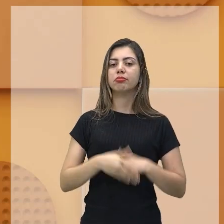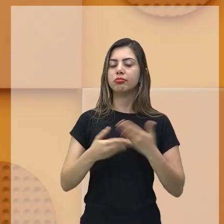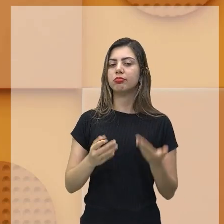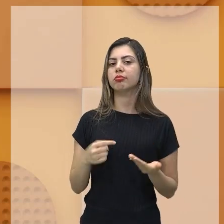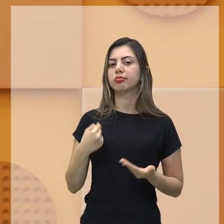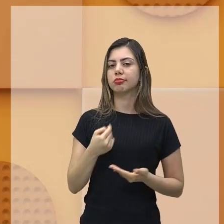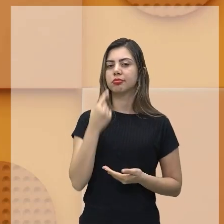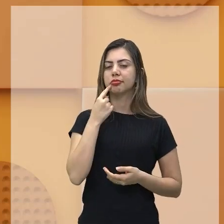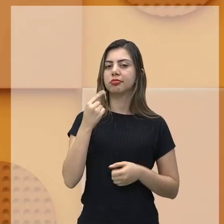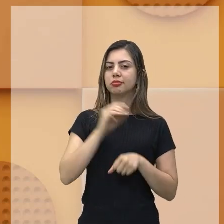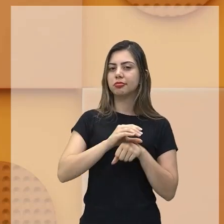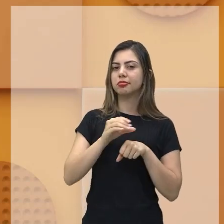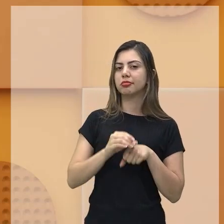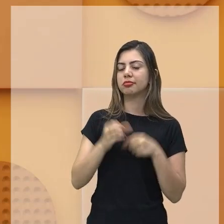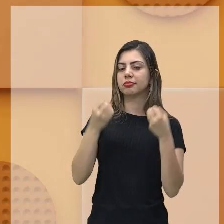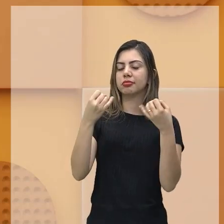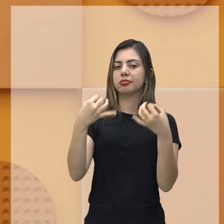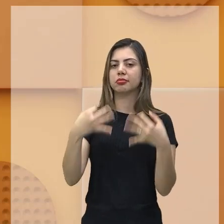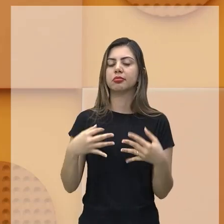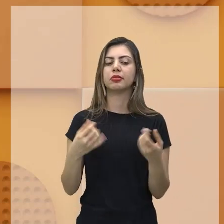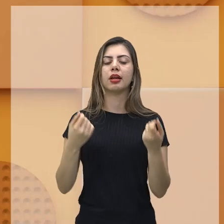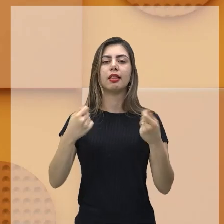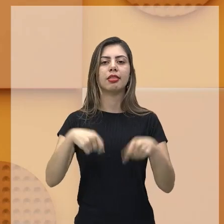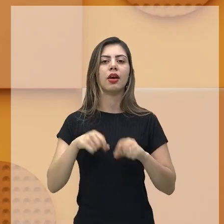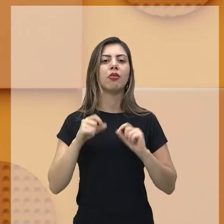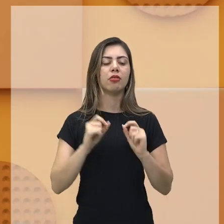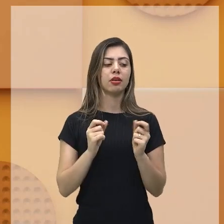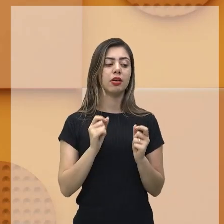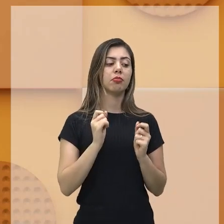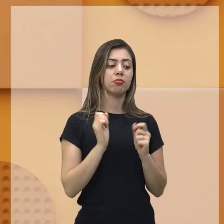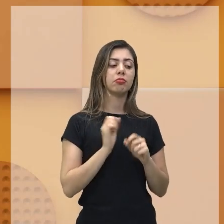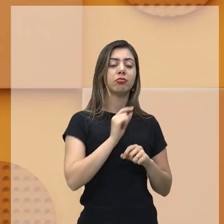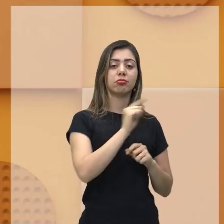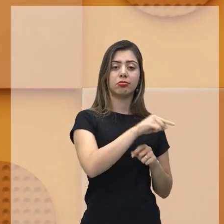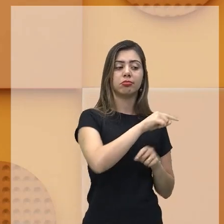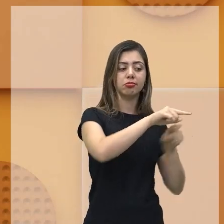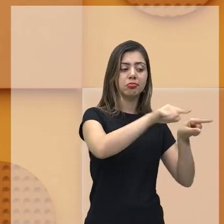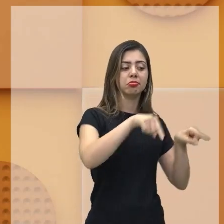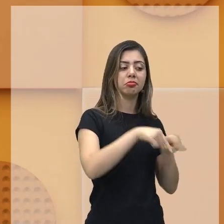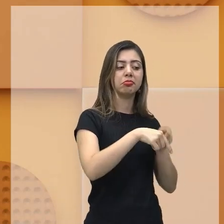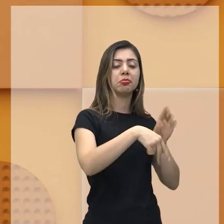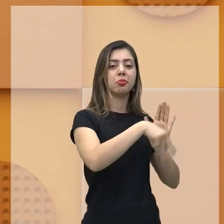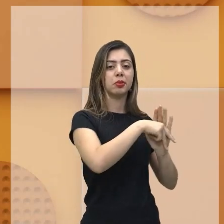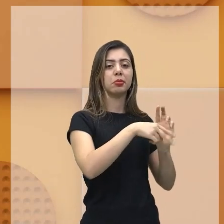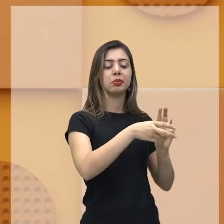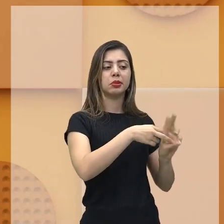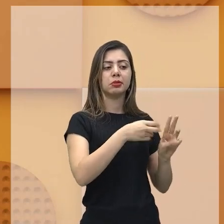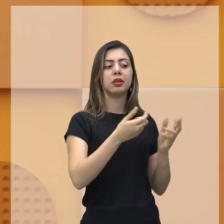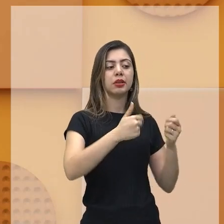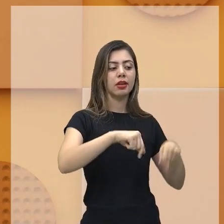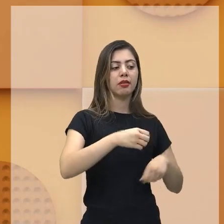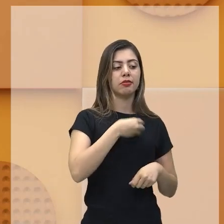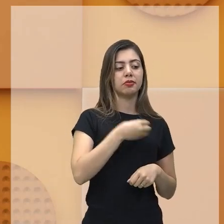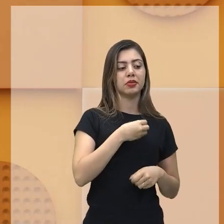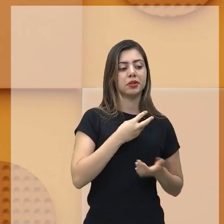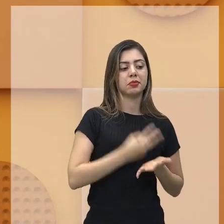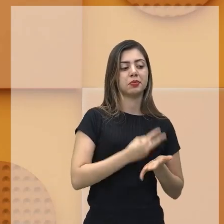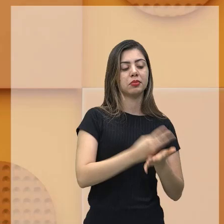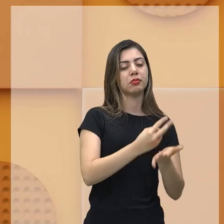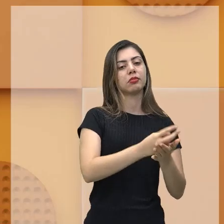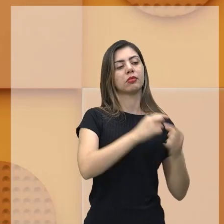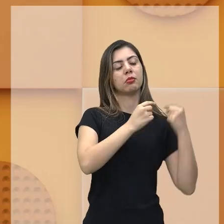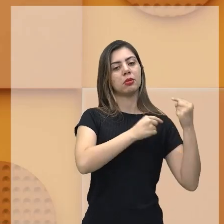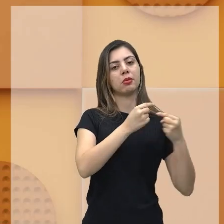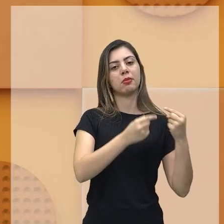vê que a Constituição ela veio para garantir a posse da terra e também a sobrevivência das